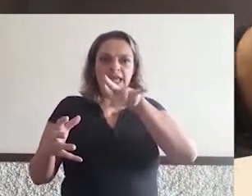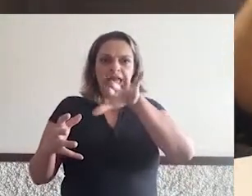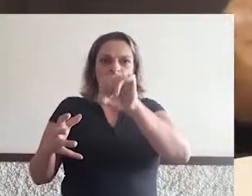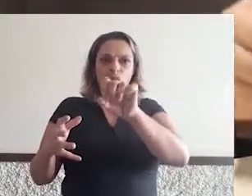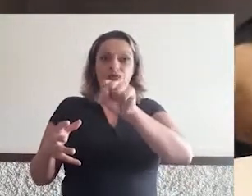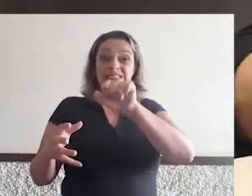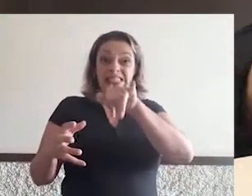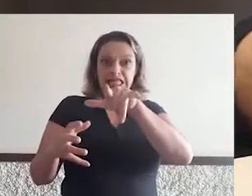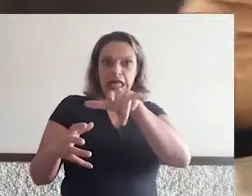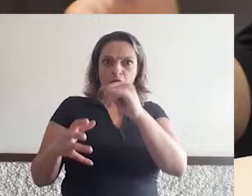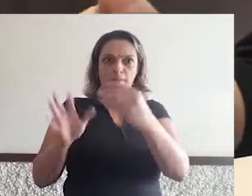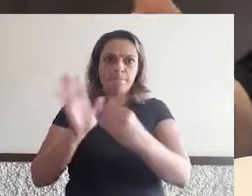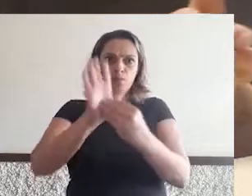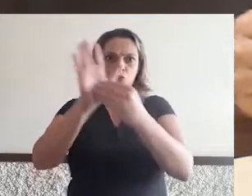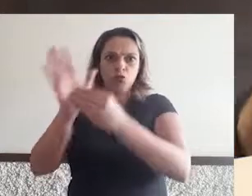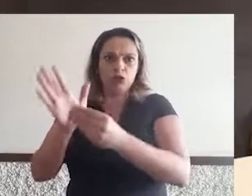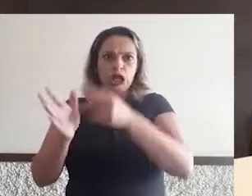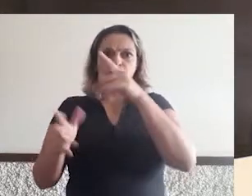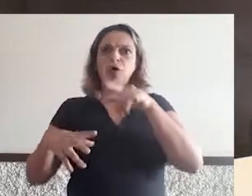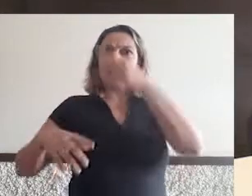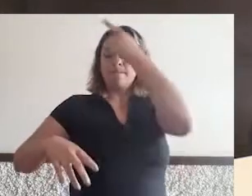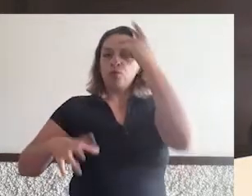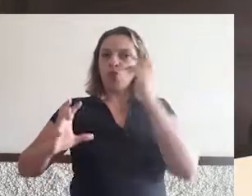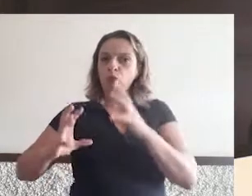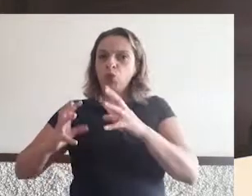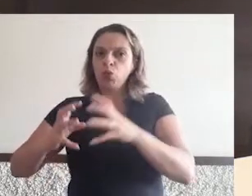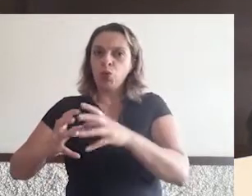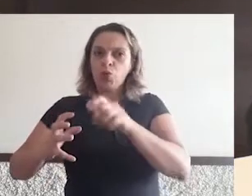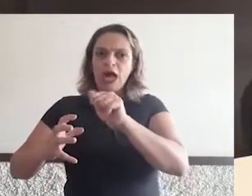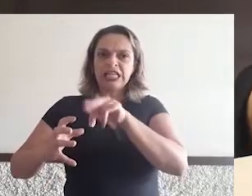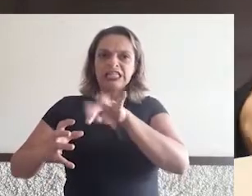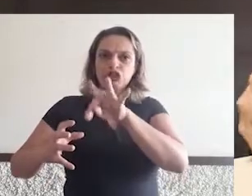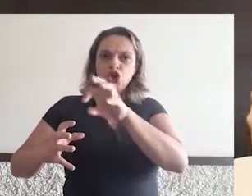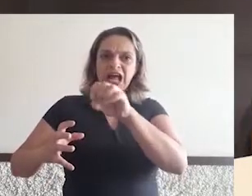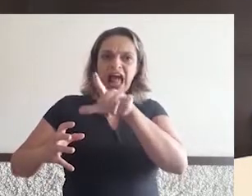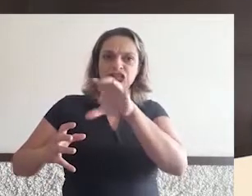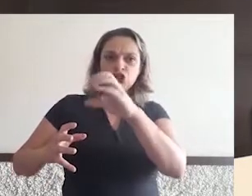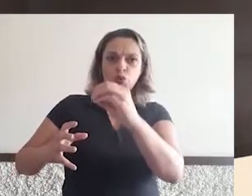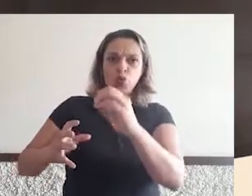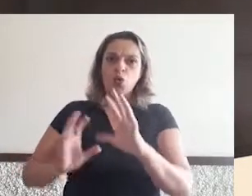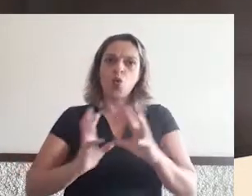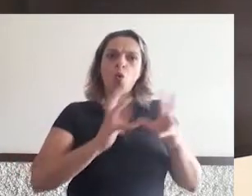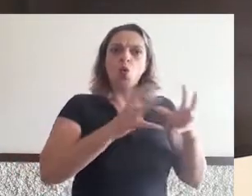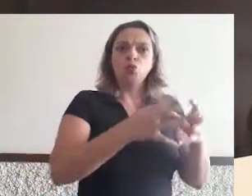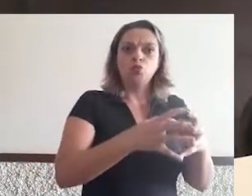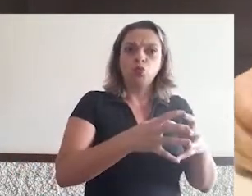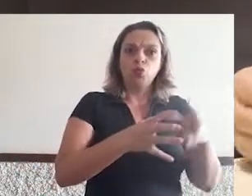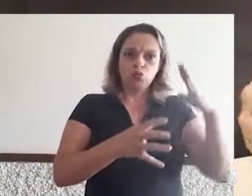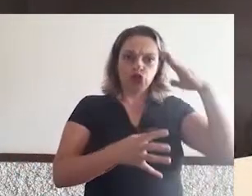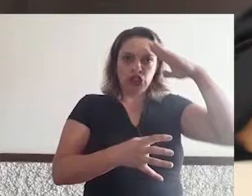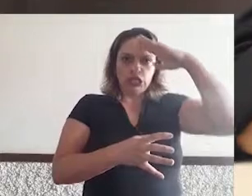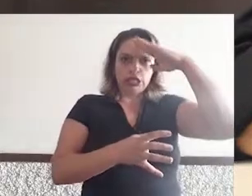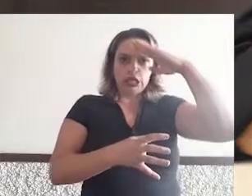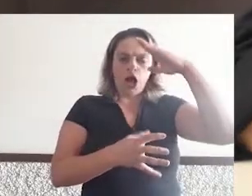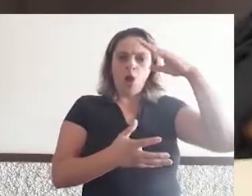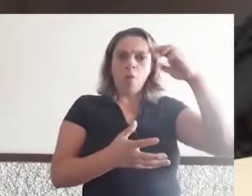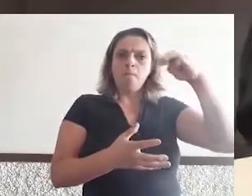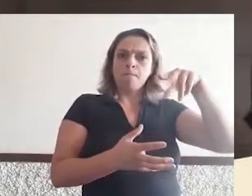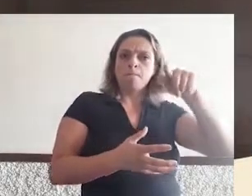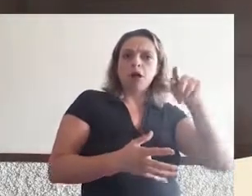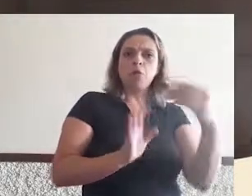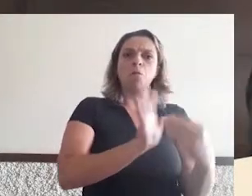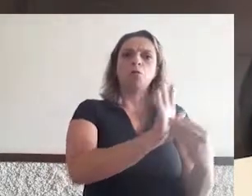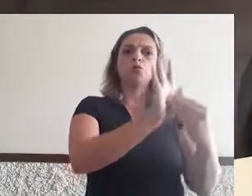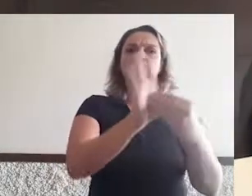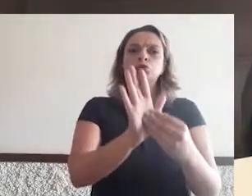que representava o grupo aristocrático; do outro, dentro do Senado, o general Mário, que era representante